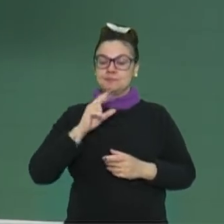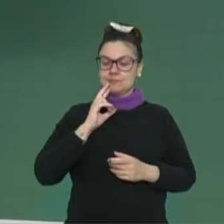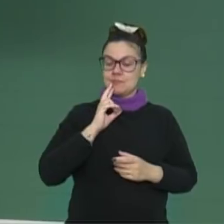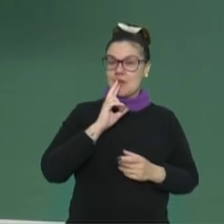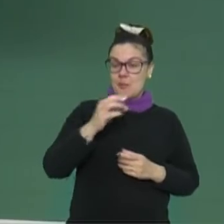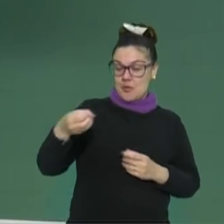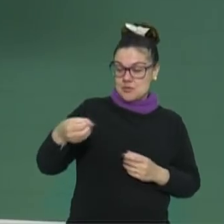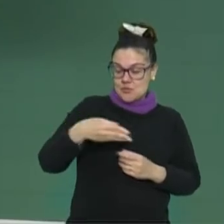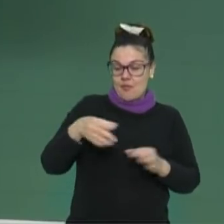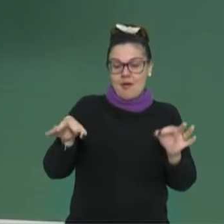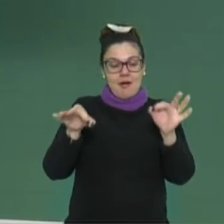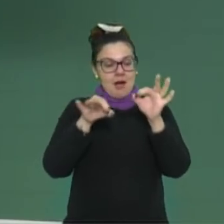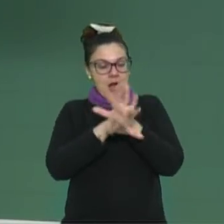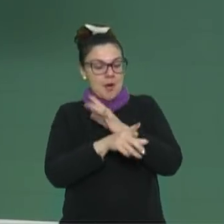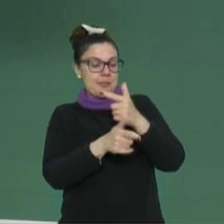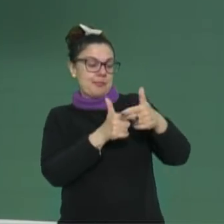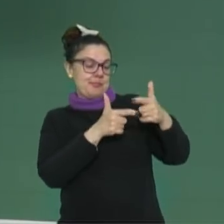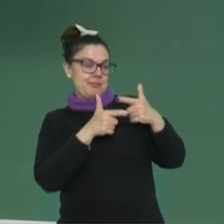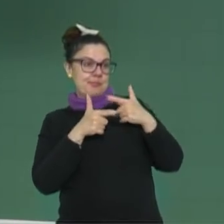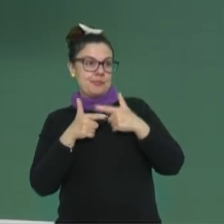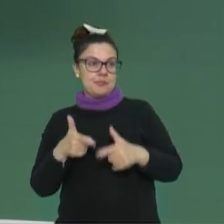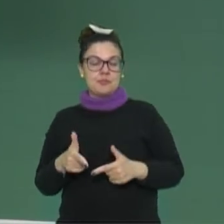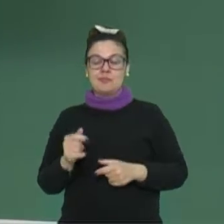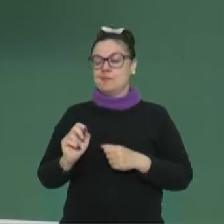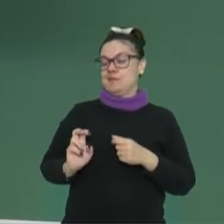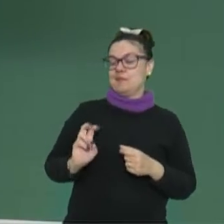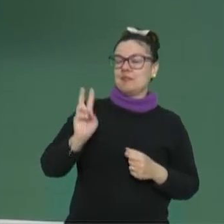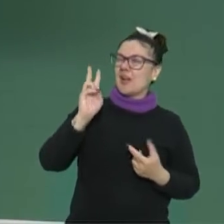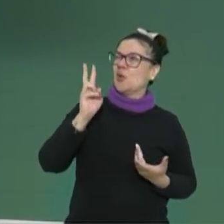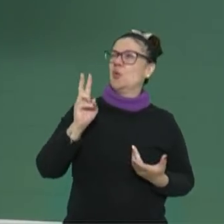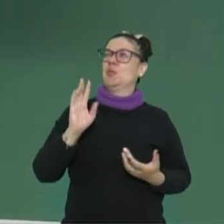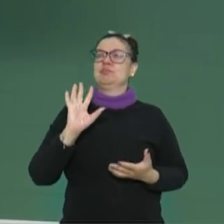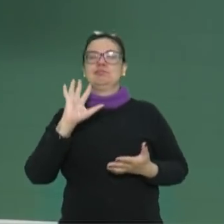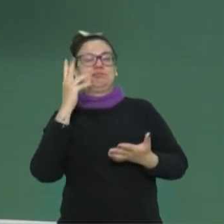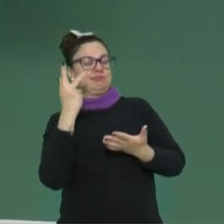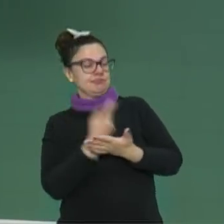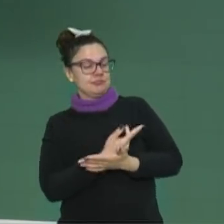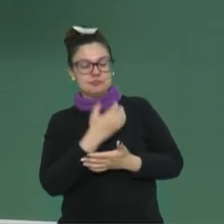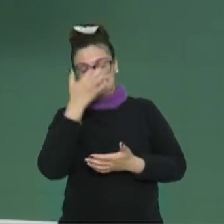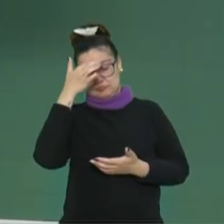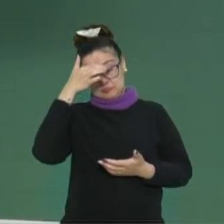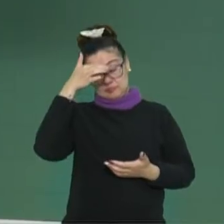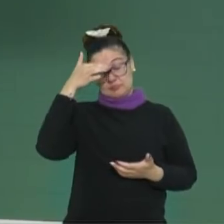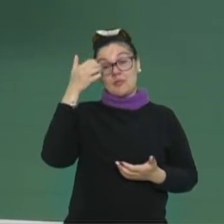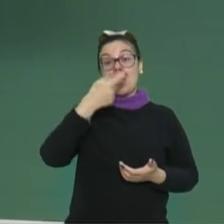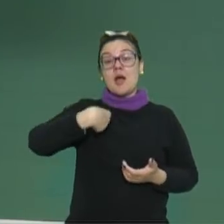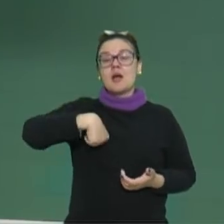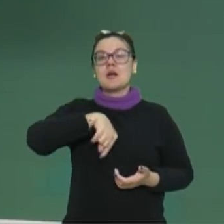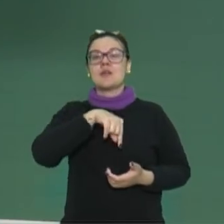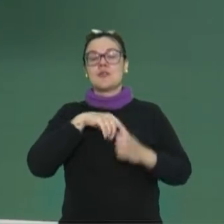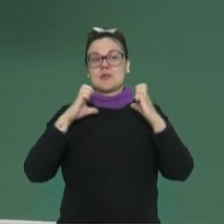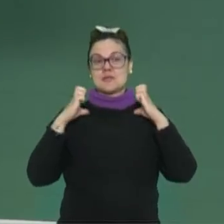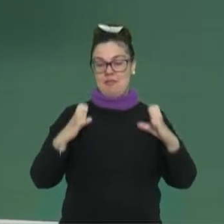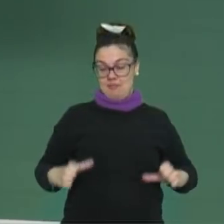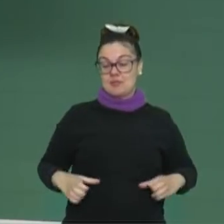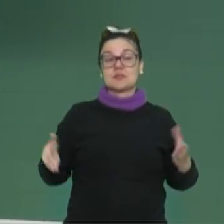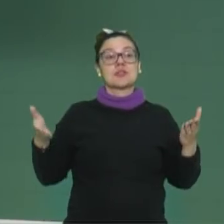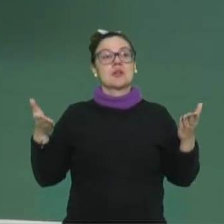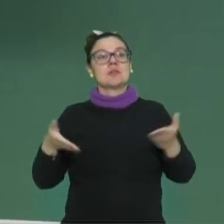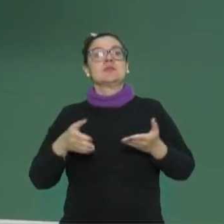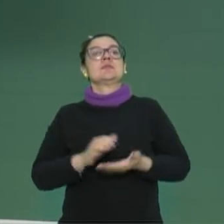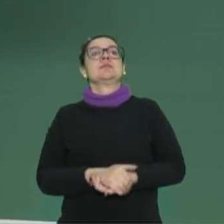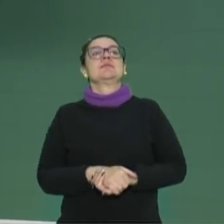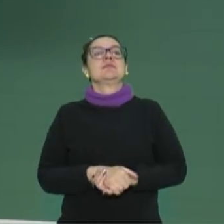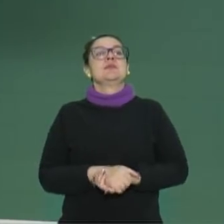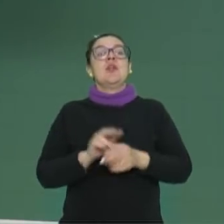novas solucionem as nossas questões de valores, de ação, da nossa ética atual. Então,